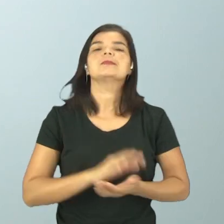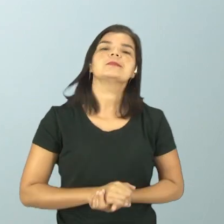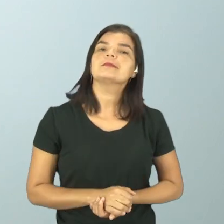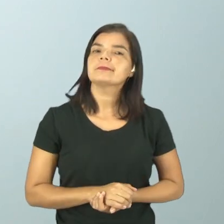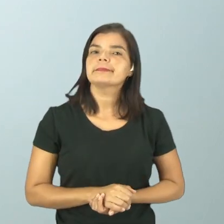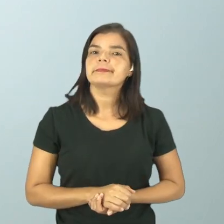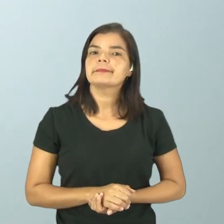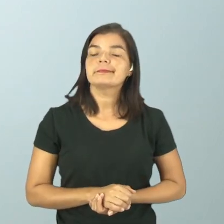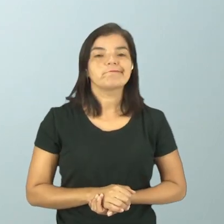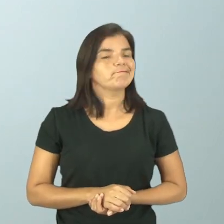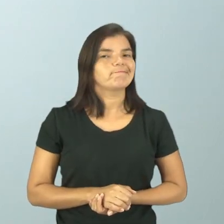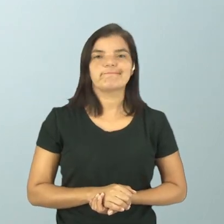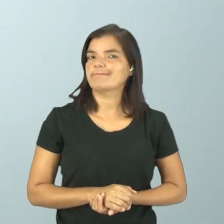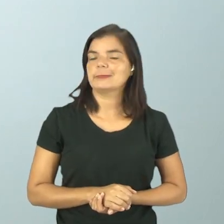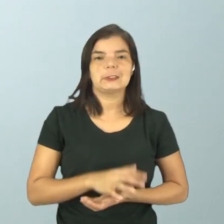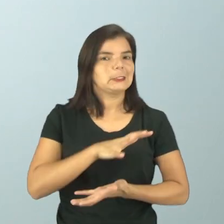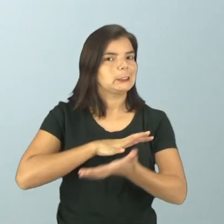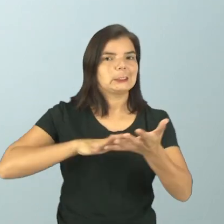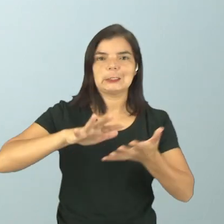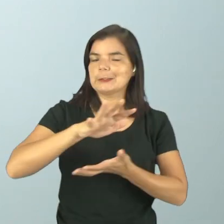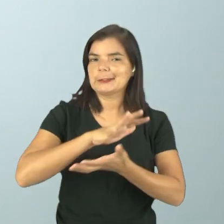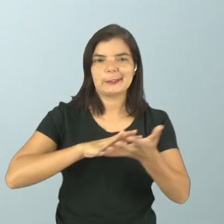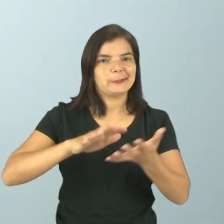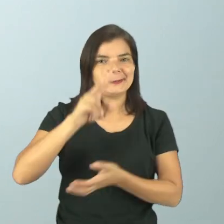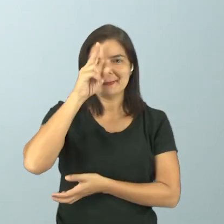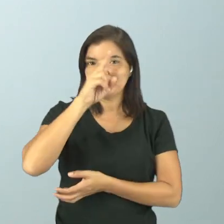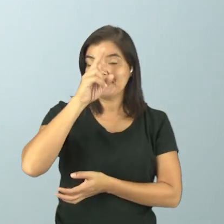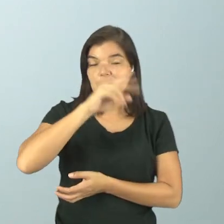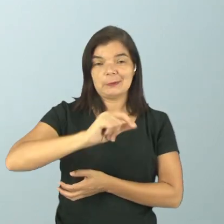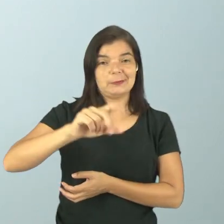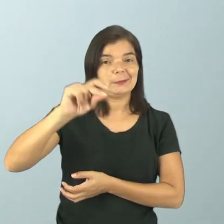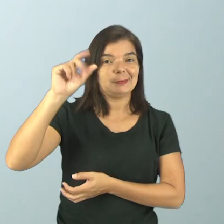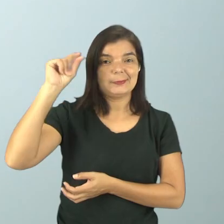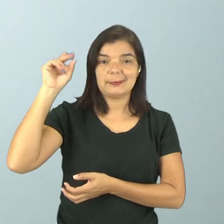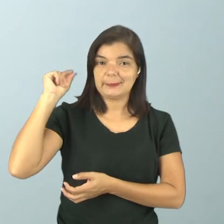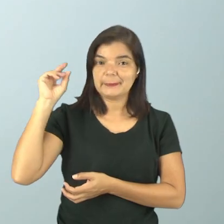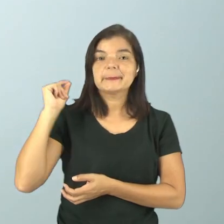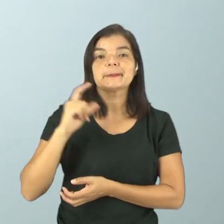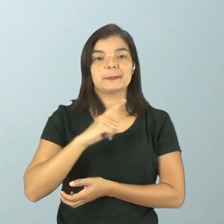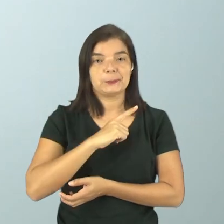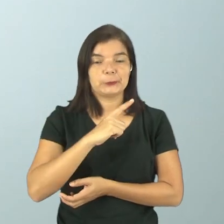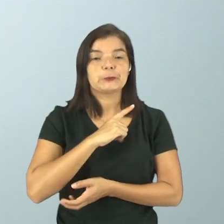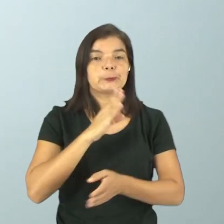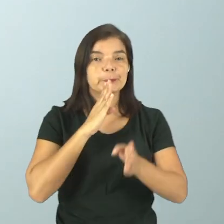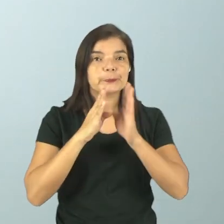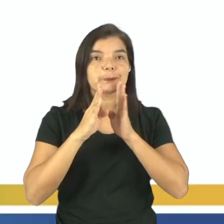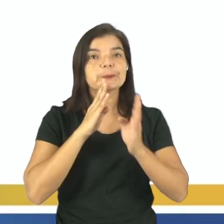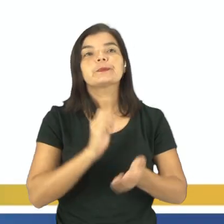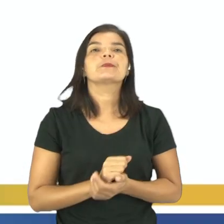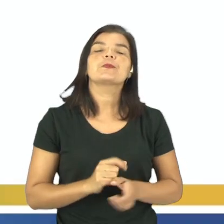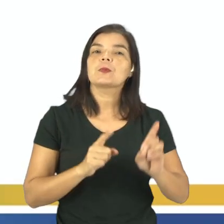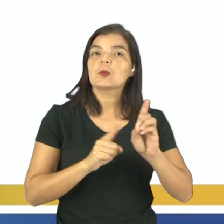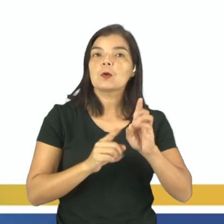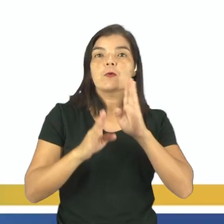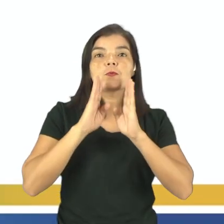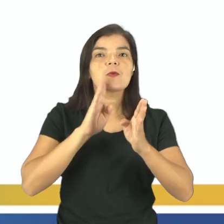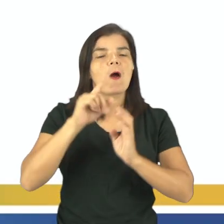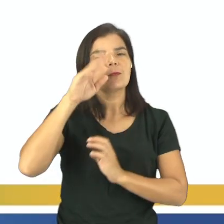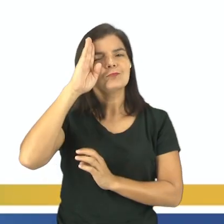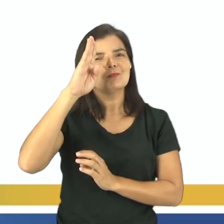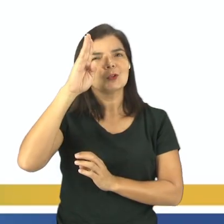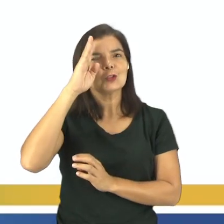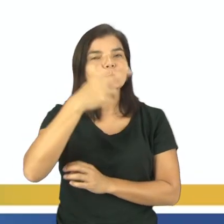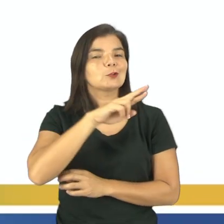Facebook. Não, as revoluções, segundo a história, são bem antigas, antes mesmo de ter o Facebook. D, o Facebook